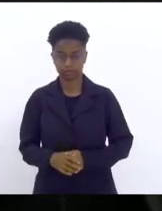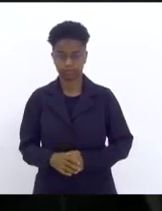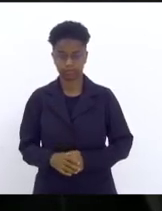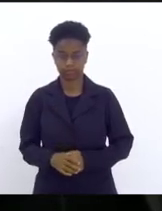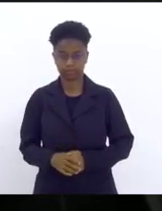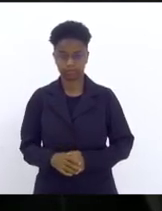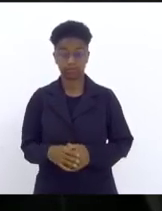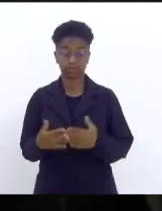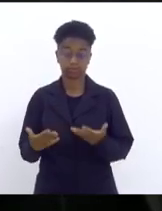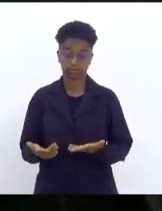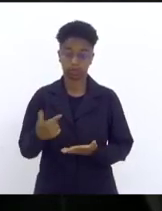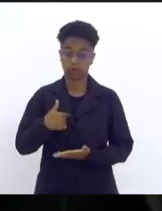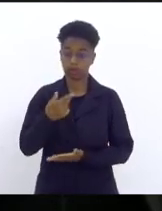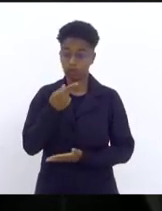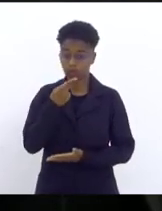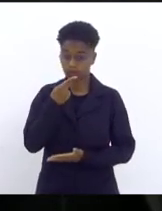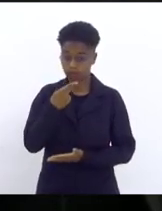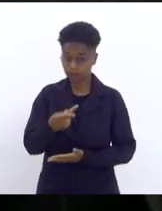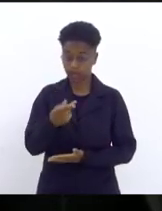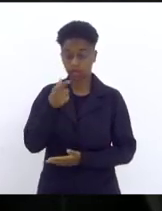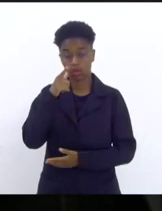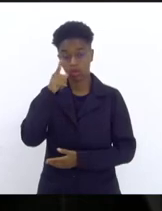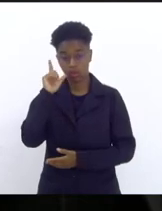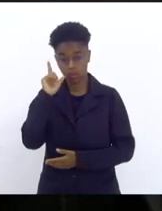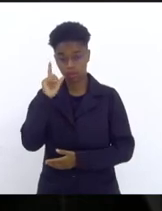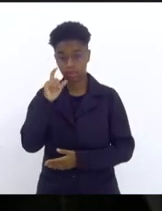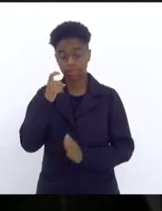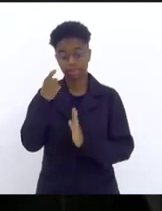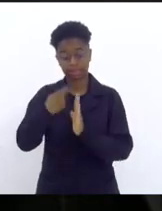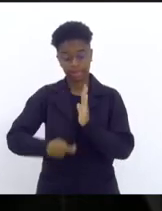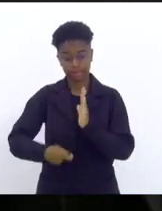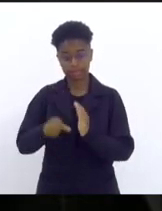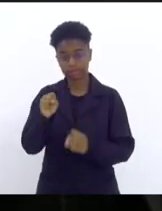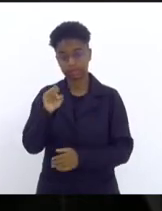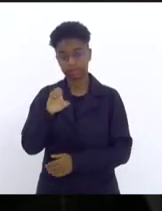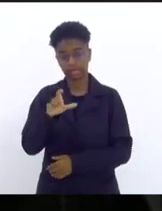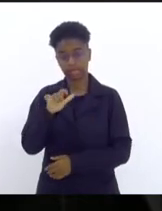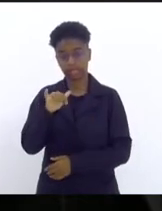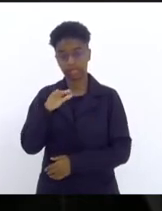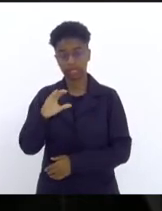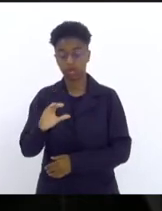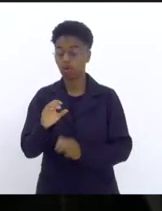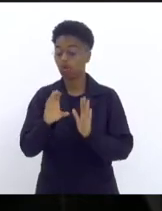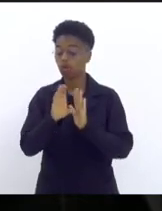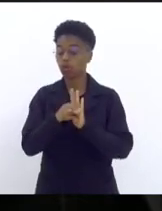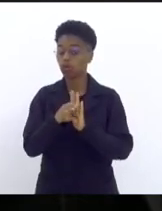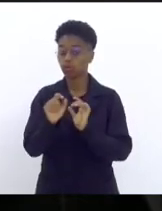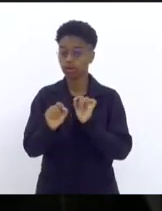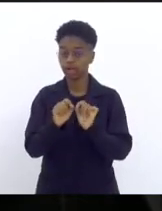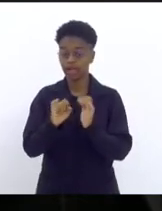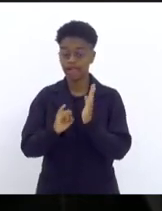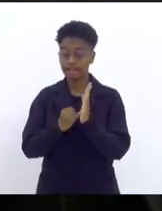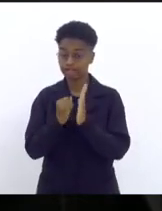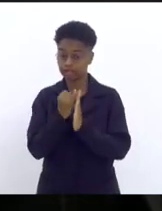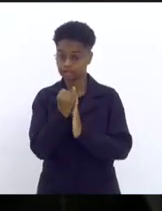falei aqui que a taxa SELIC o conceito é inflação